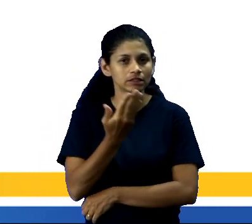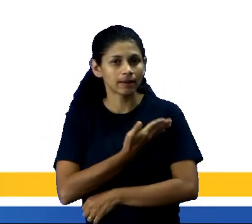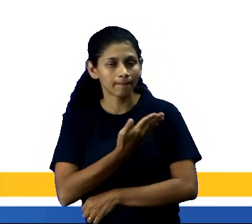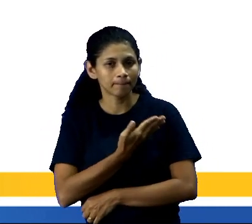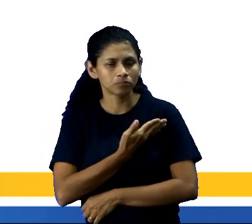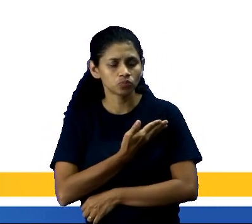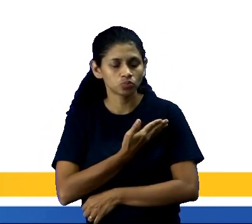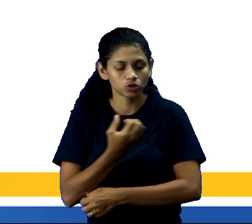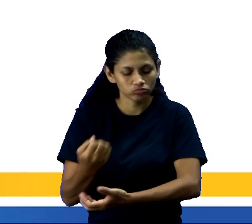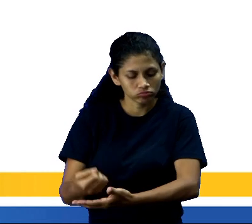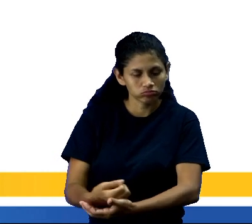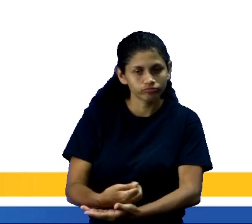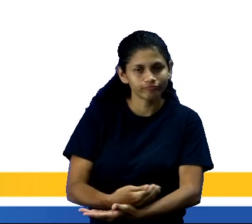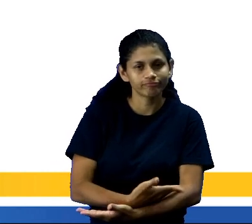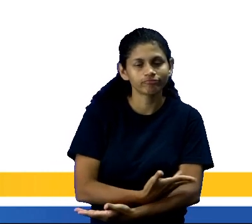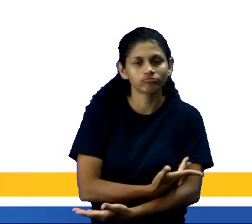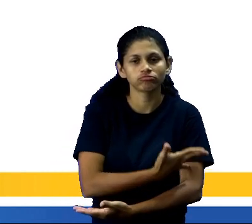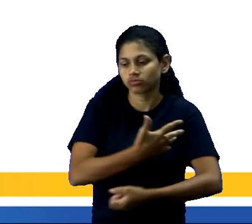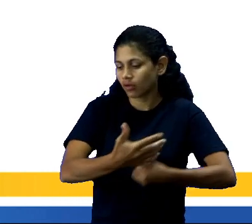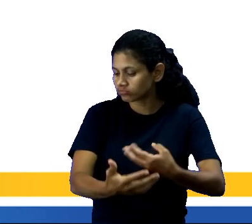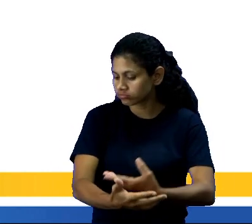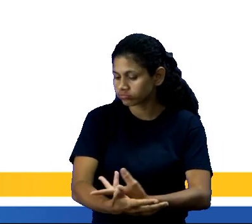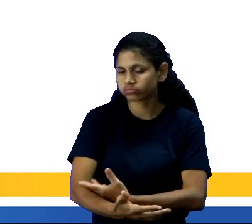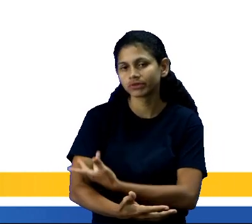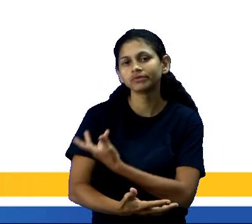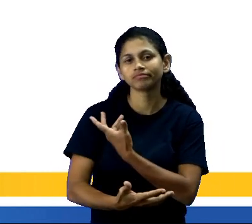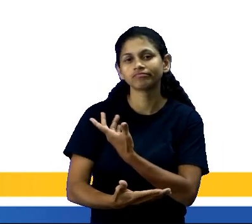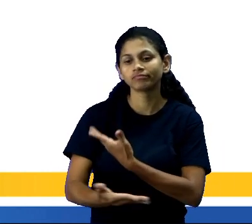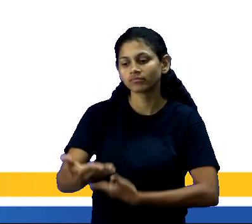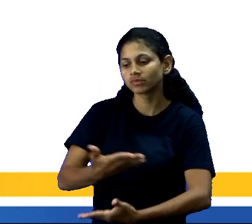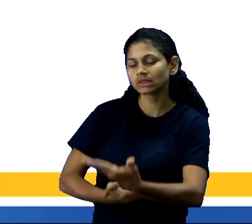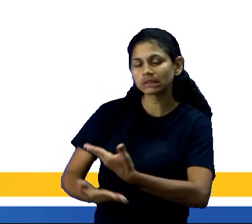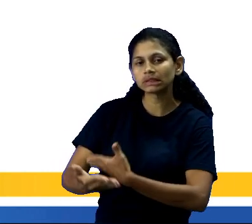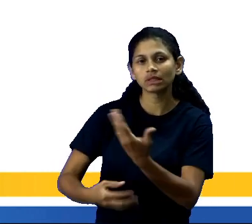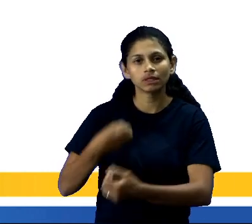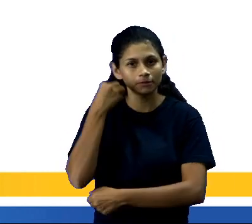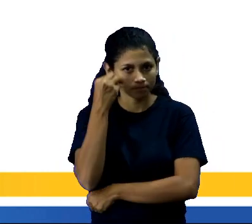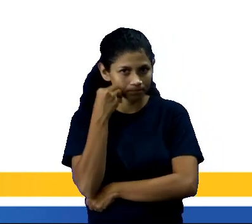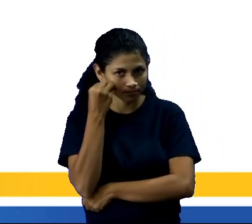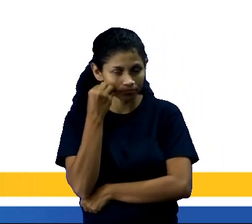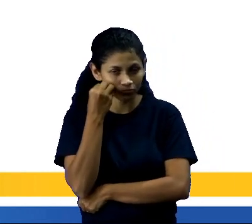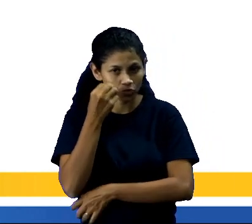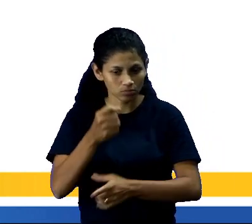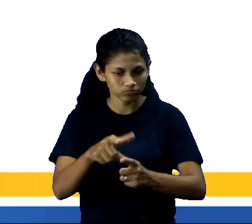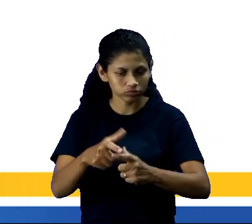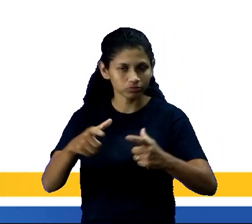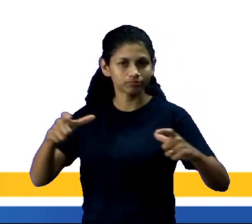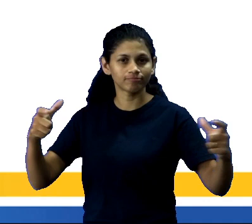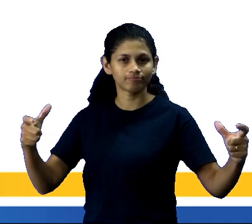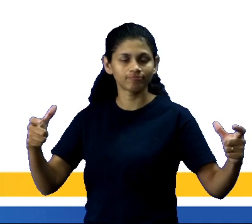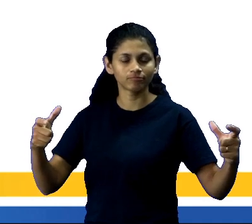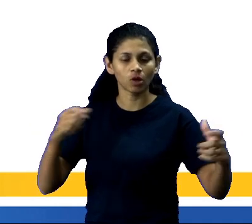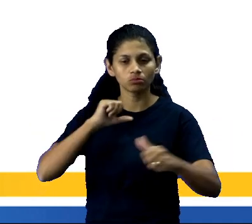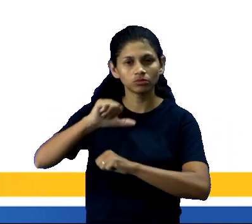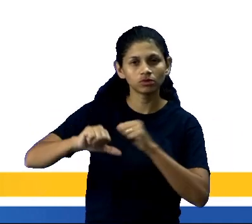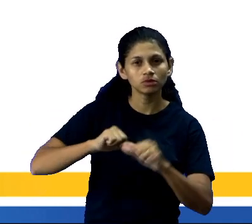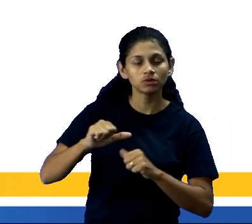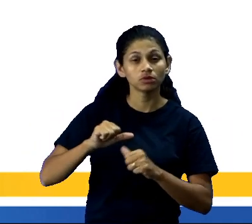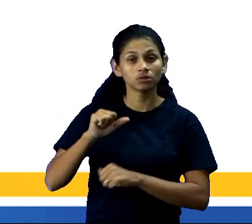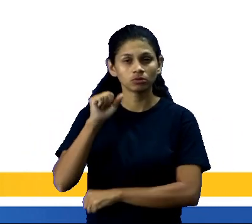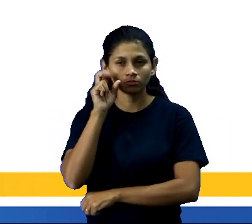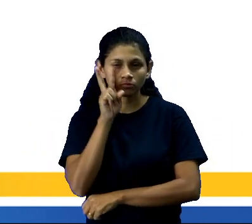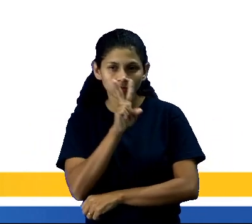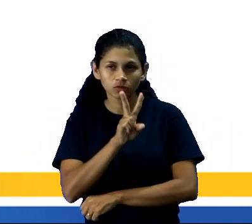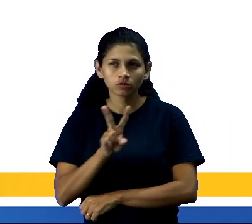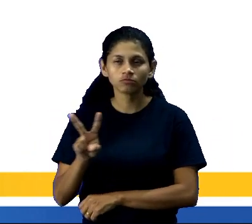desperta sentimentos, promove a troca de experiências, expande repertório, muda olhares,